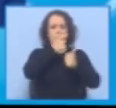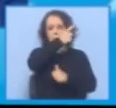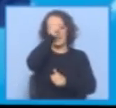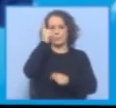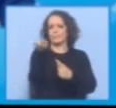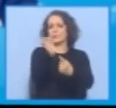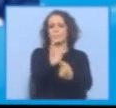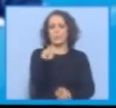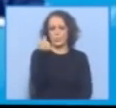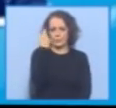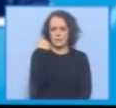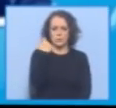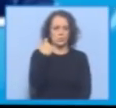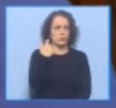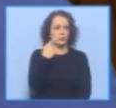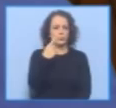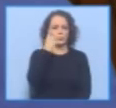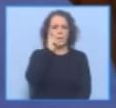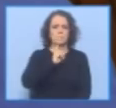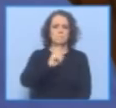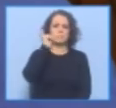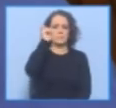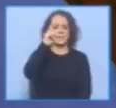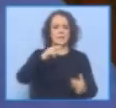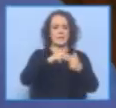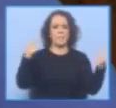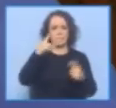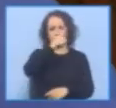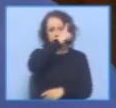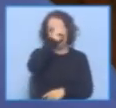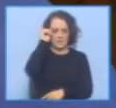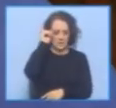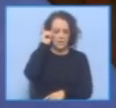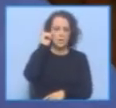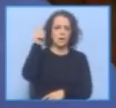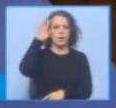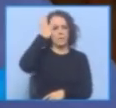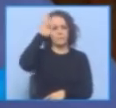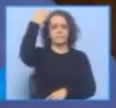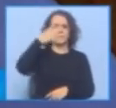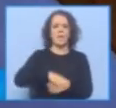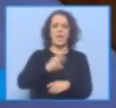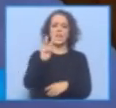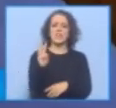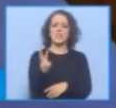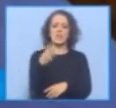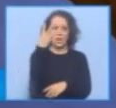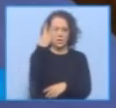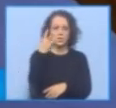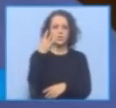passado, eu sei que a presidenta da Câmara de Madrid deu-lhe na telha que, em vez de 3 magos, fossem 3